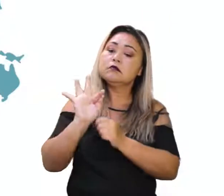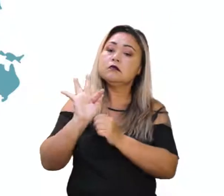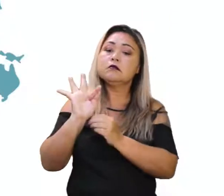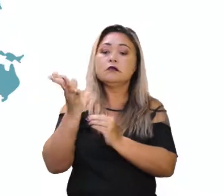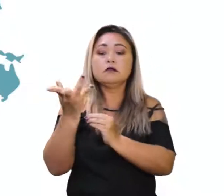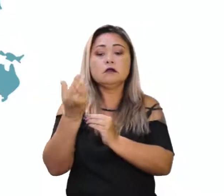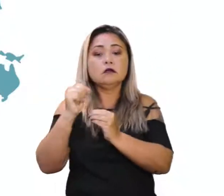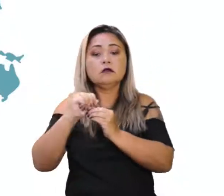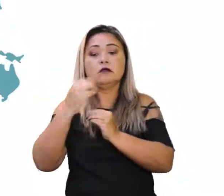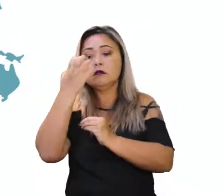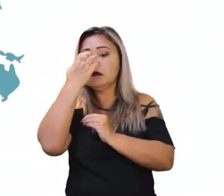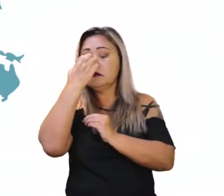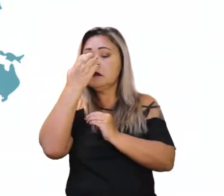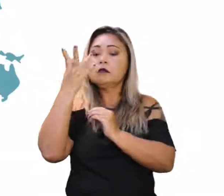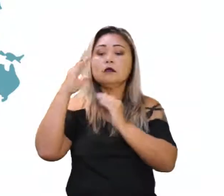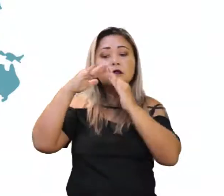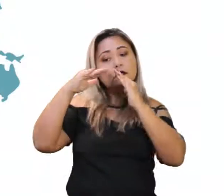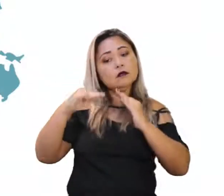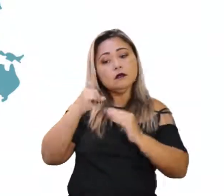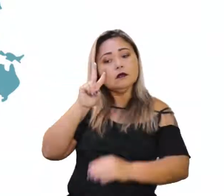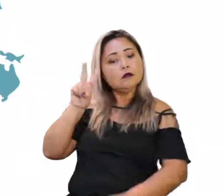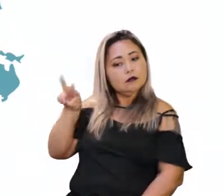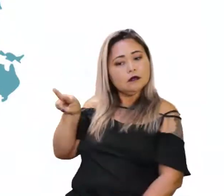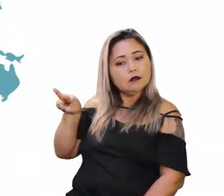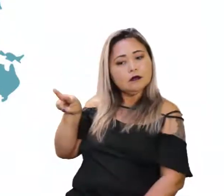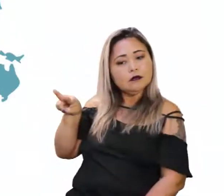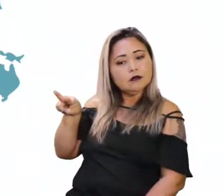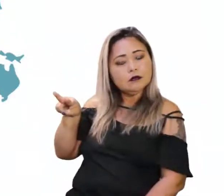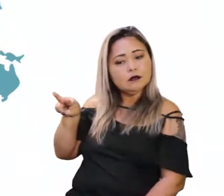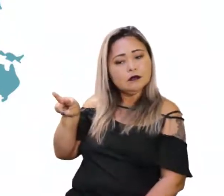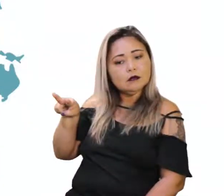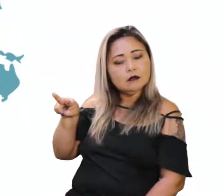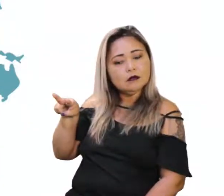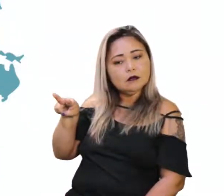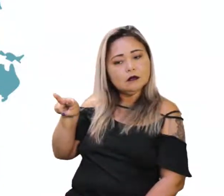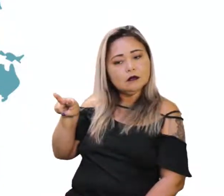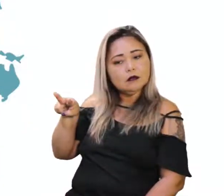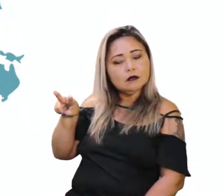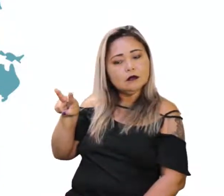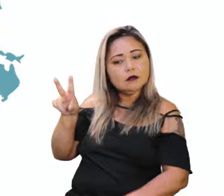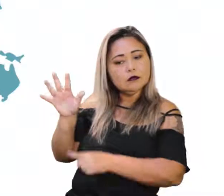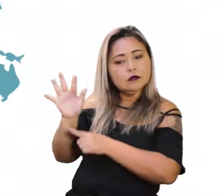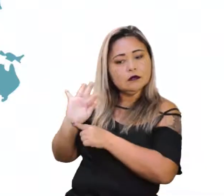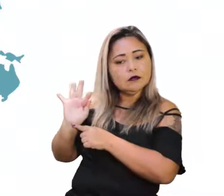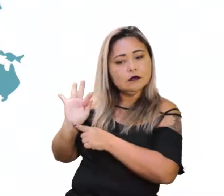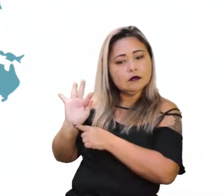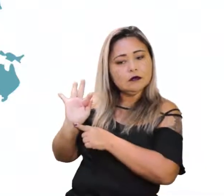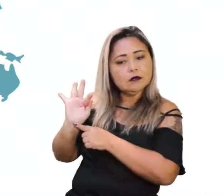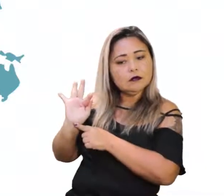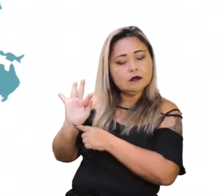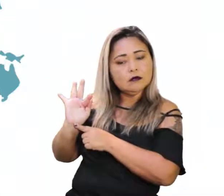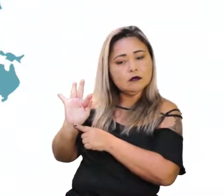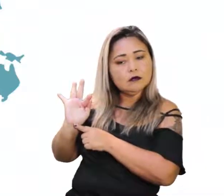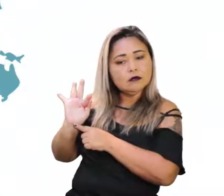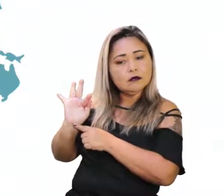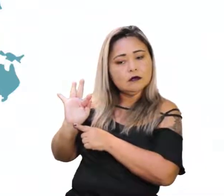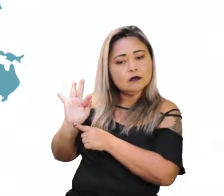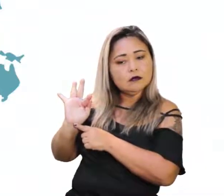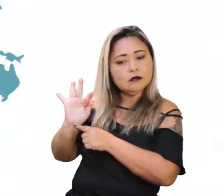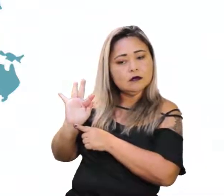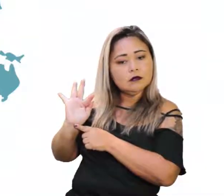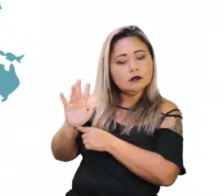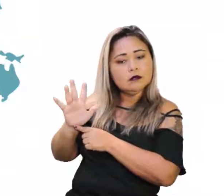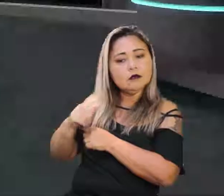arte circense. Vamos ver, então, o que o vídeo traz aí sobre a